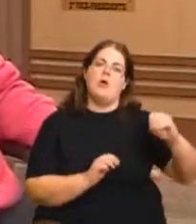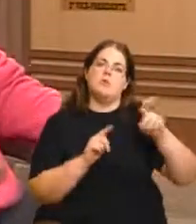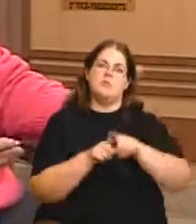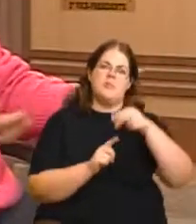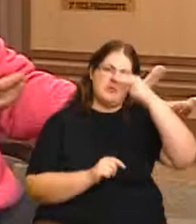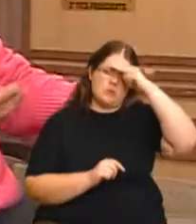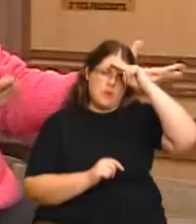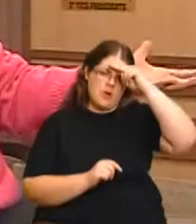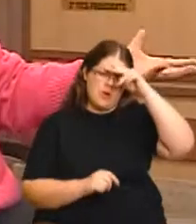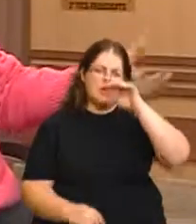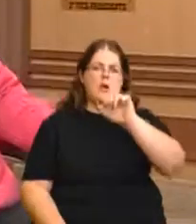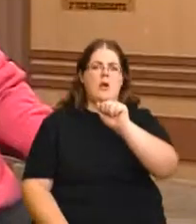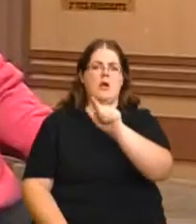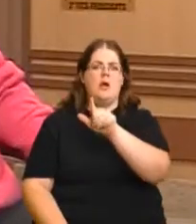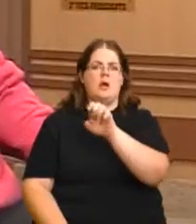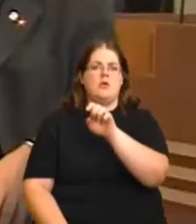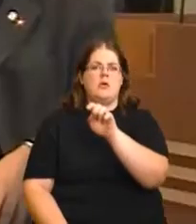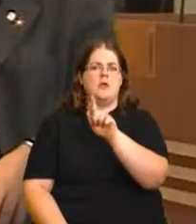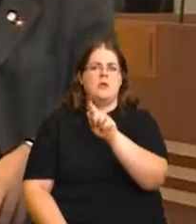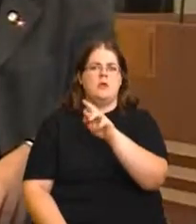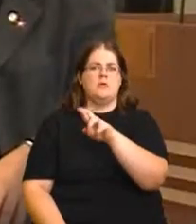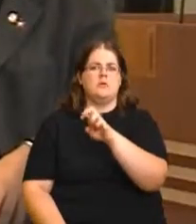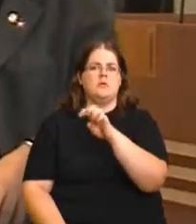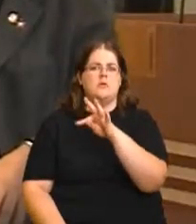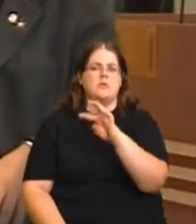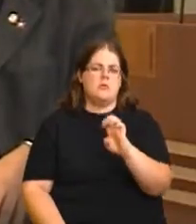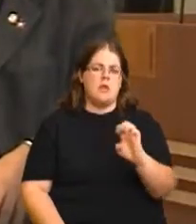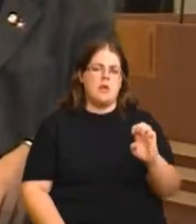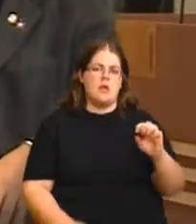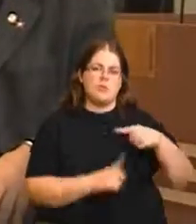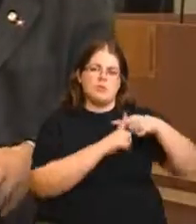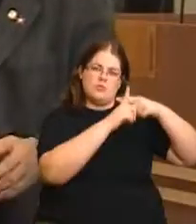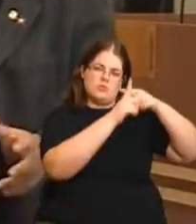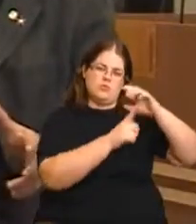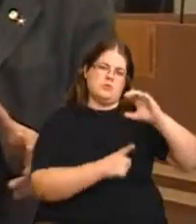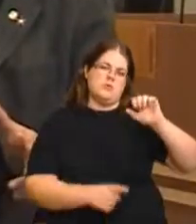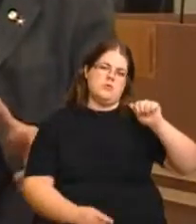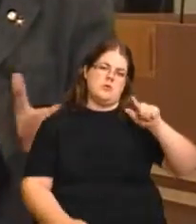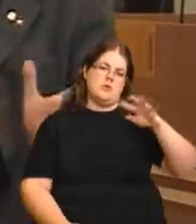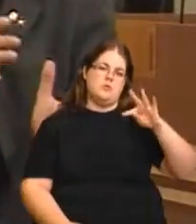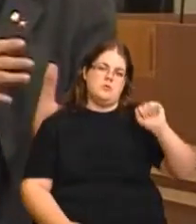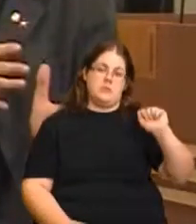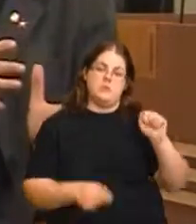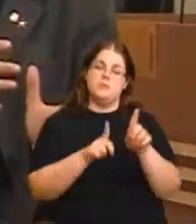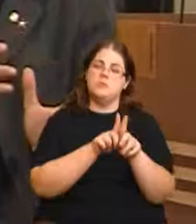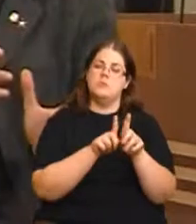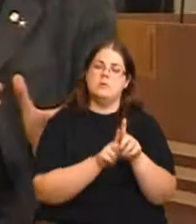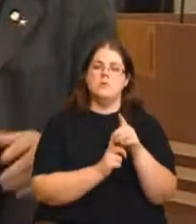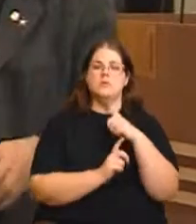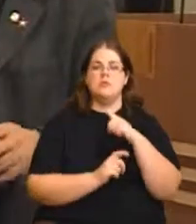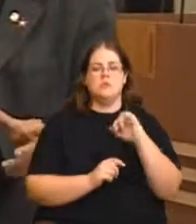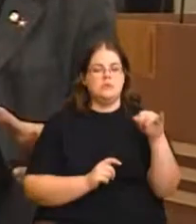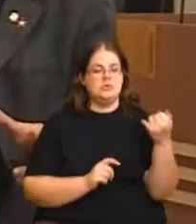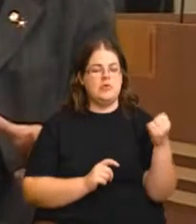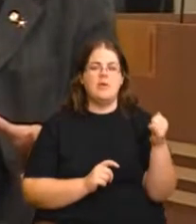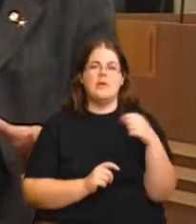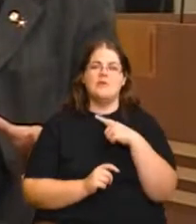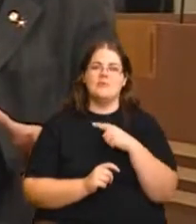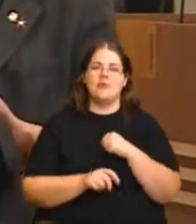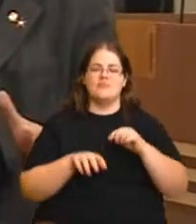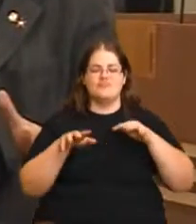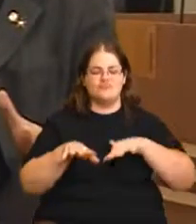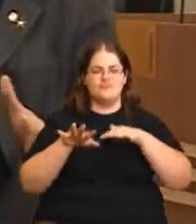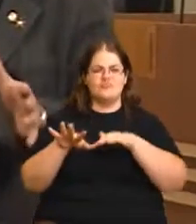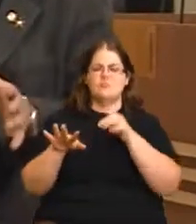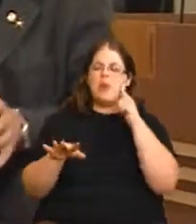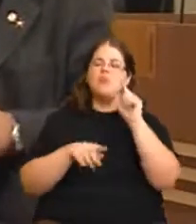Alta, e Pelotas modelos, né? Eu acho que tem determinadas coisas que não precisam, por exemplo, olha, o caso lá de Jaguarão lá, tem o concurso, mas eu